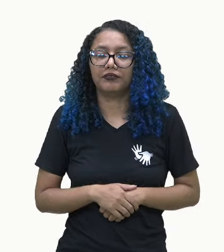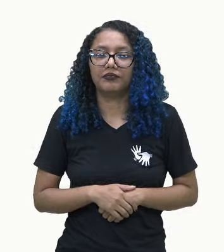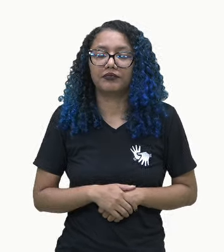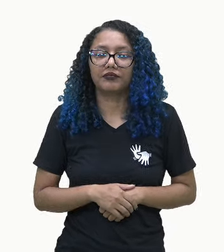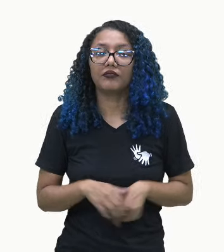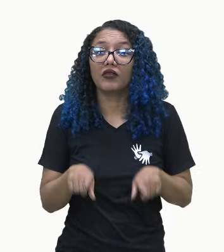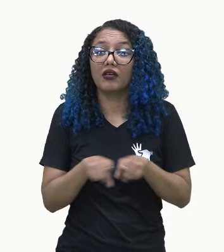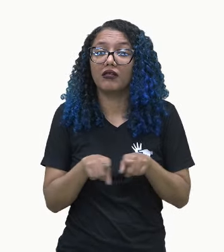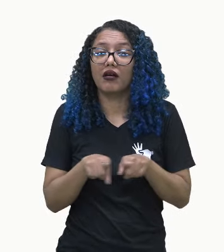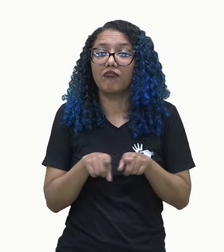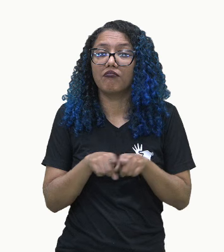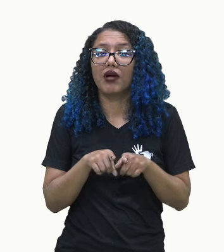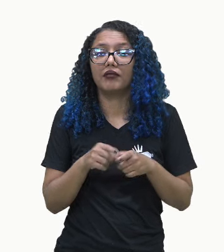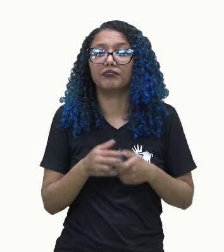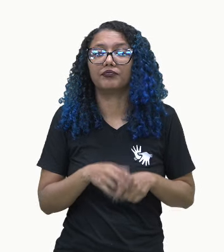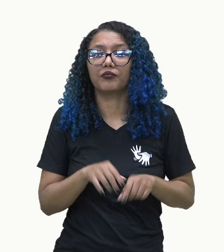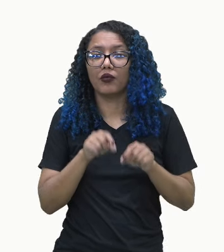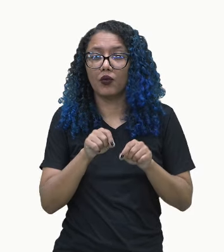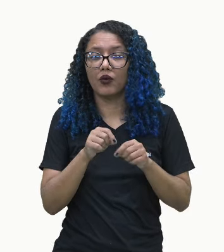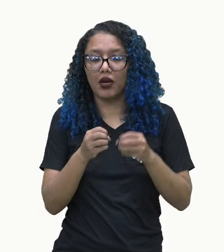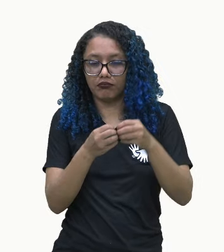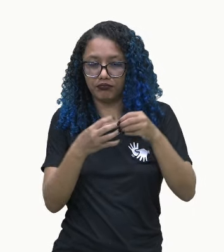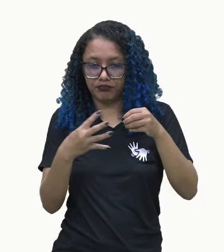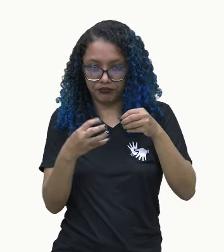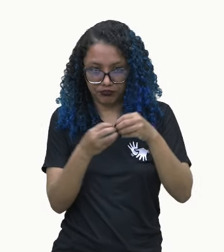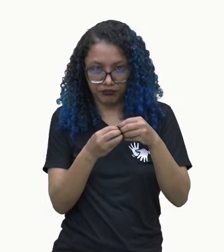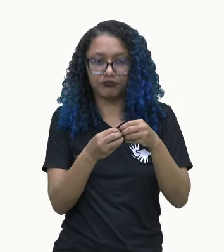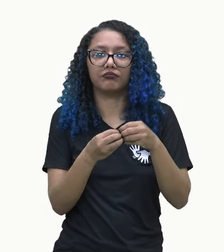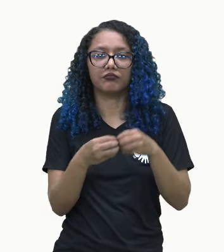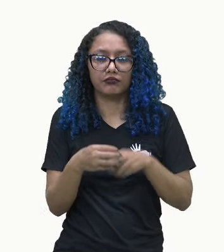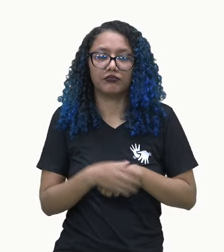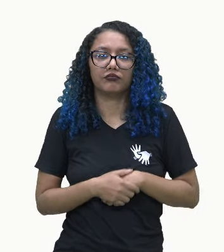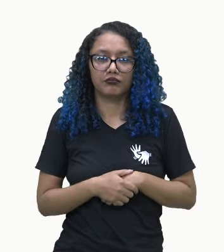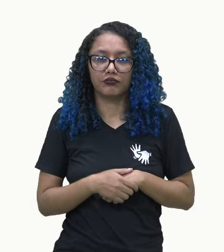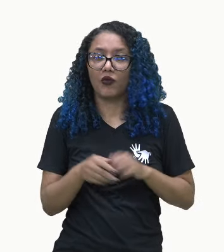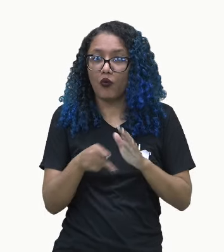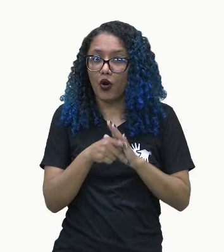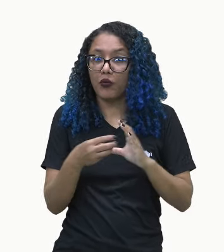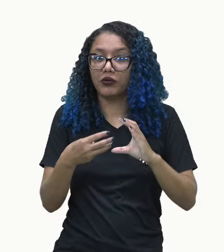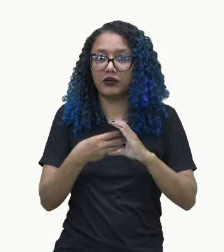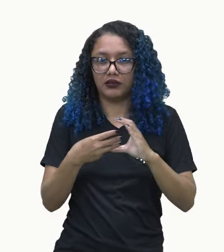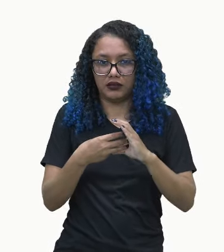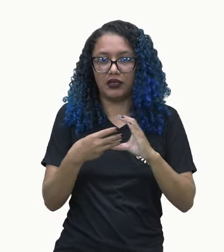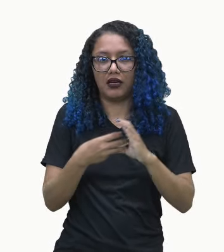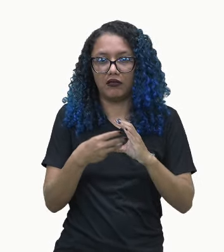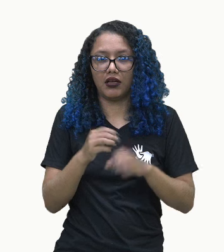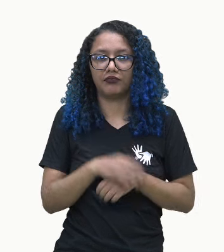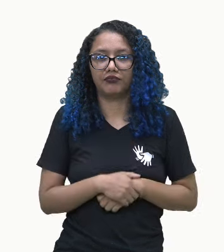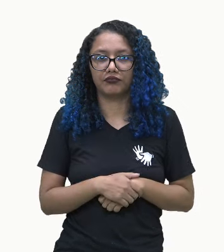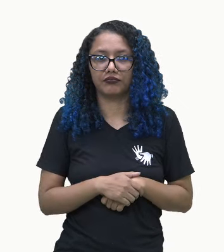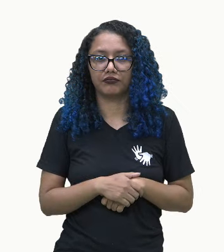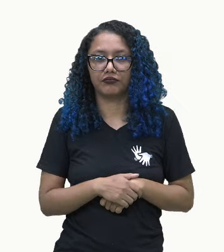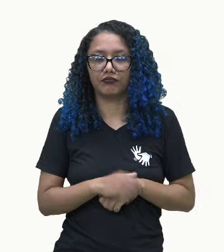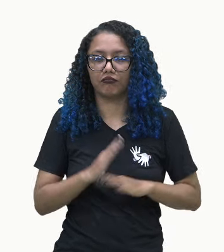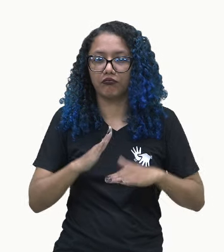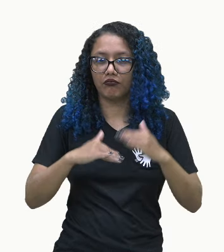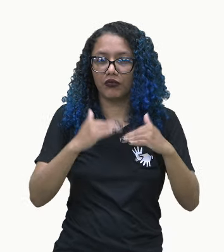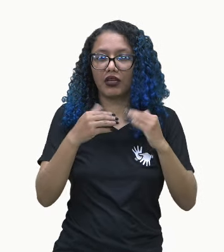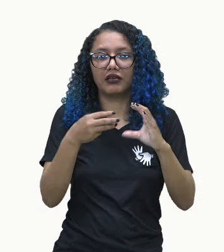função como antioxidante celular, renovadora celular, tá? E participa do processo